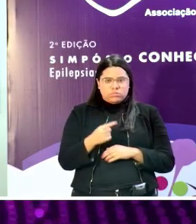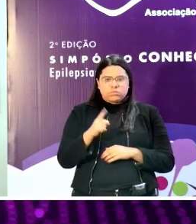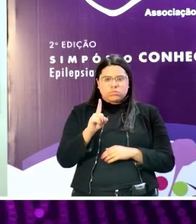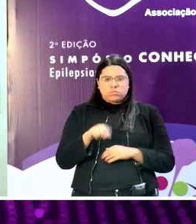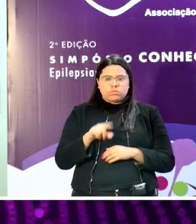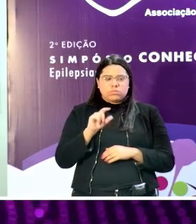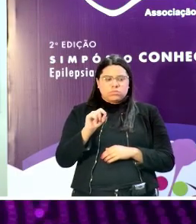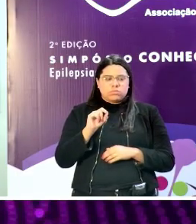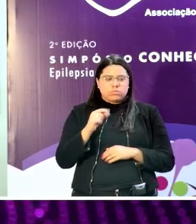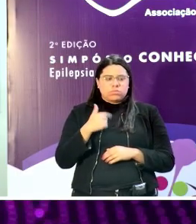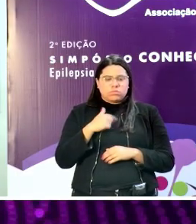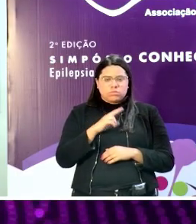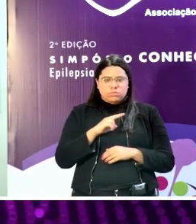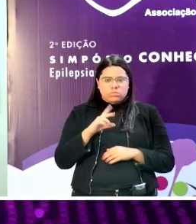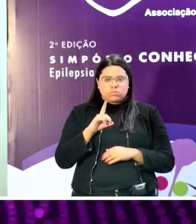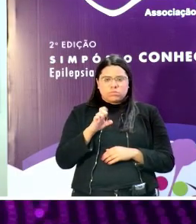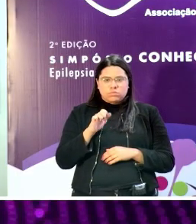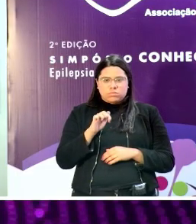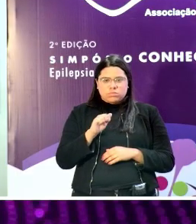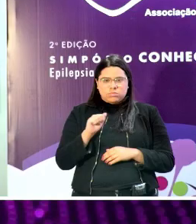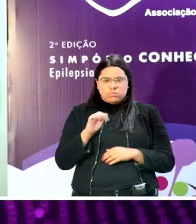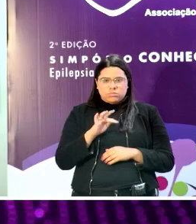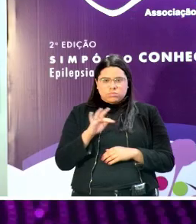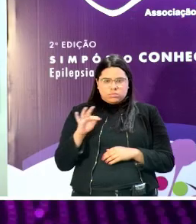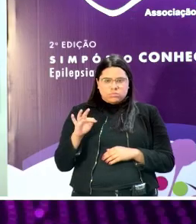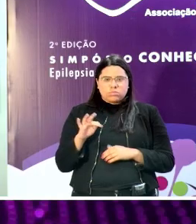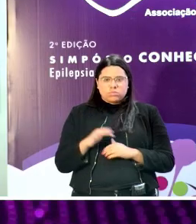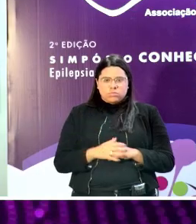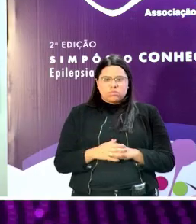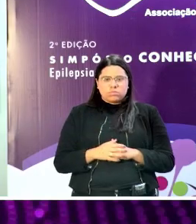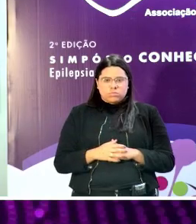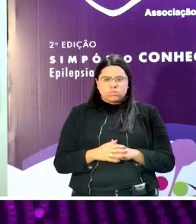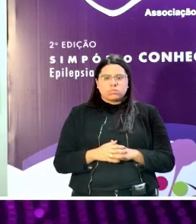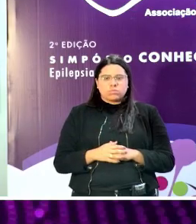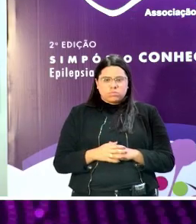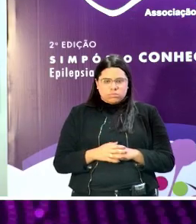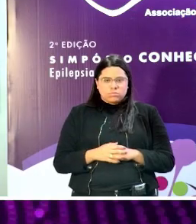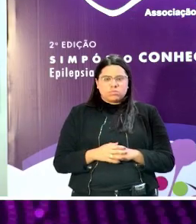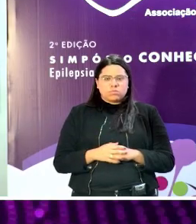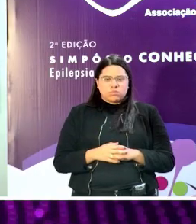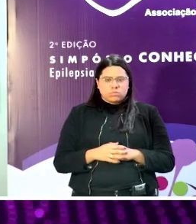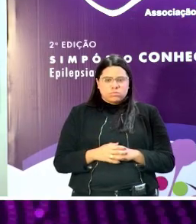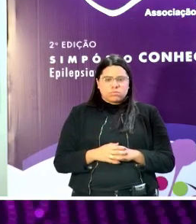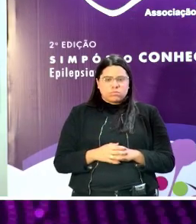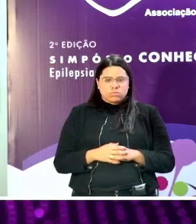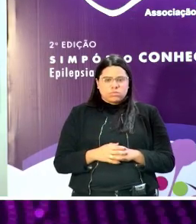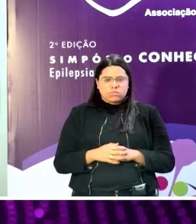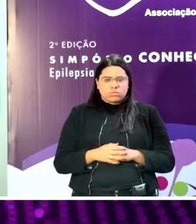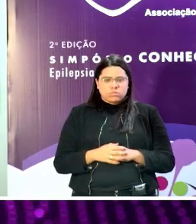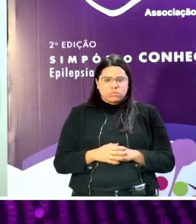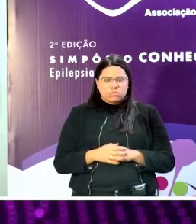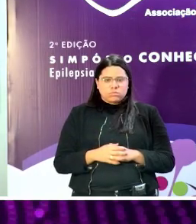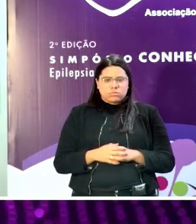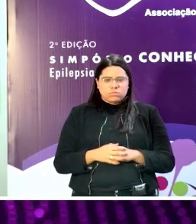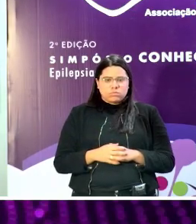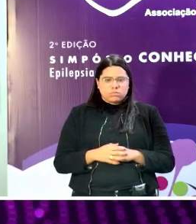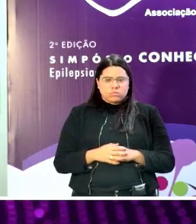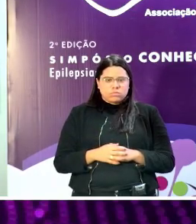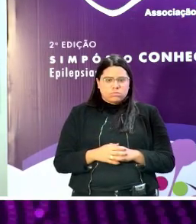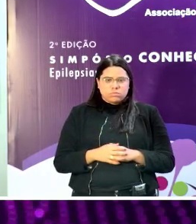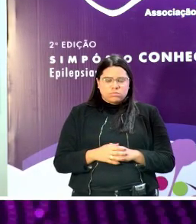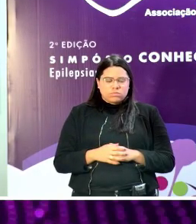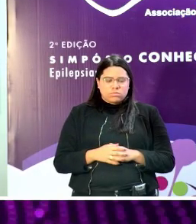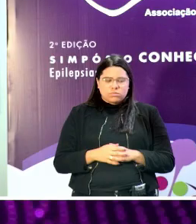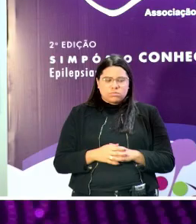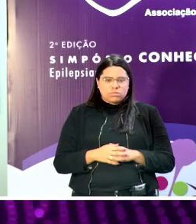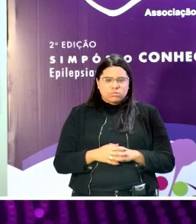também chamada de DAF1, e essa proteína é uma proteína que regula a expressão gênica de diversos genes, que a gente